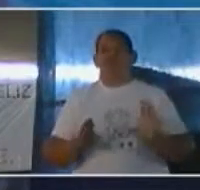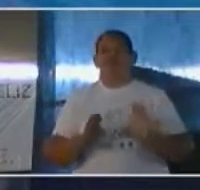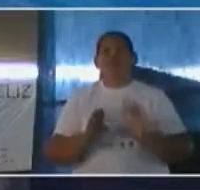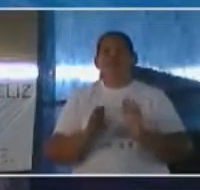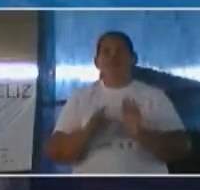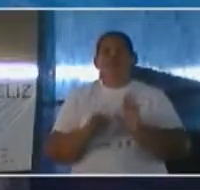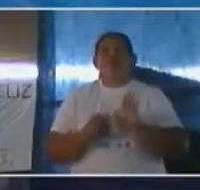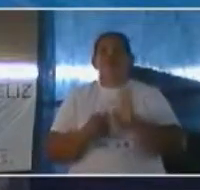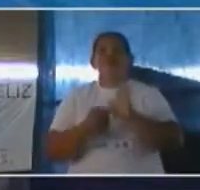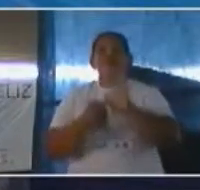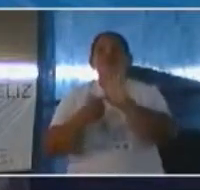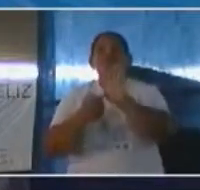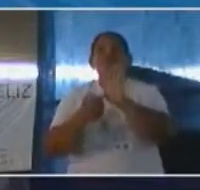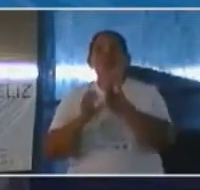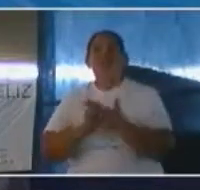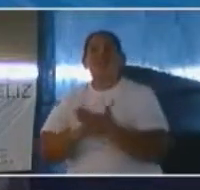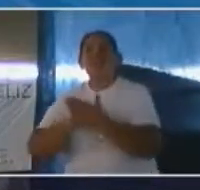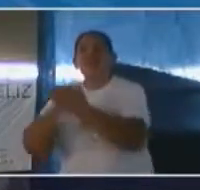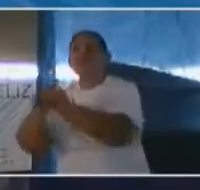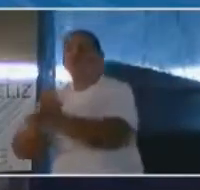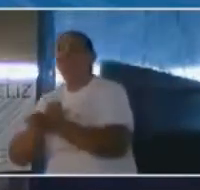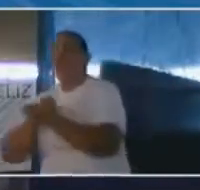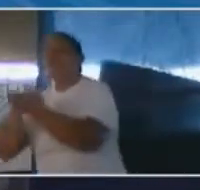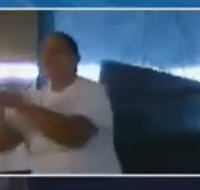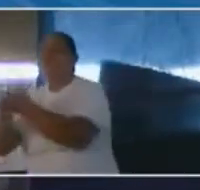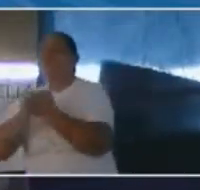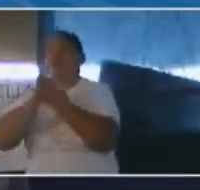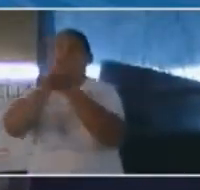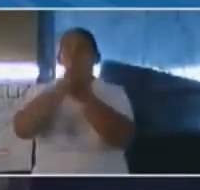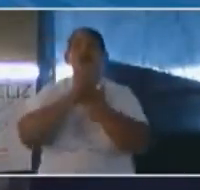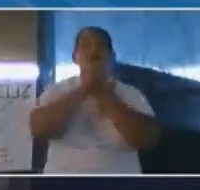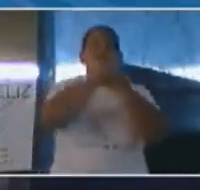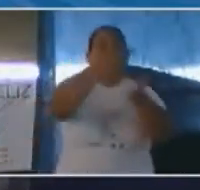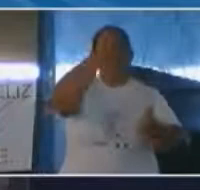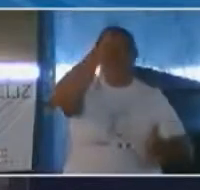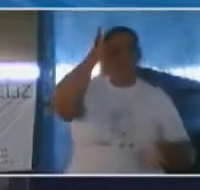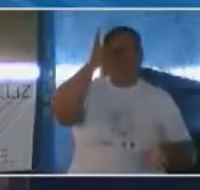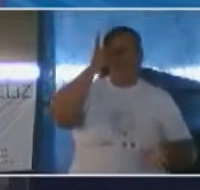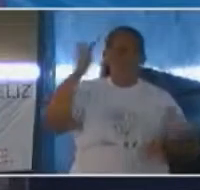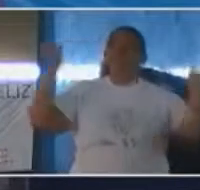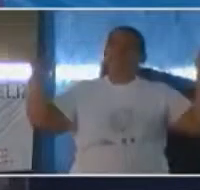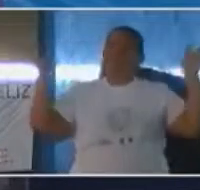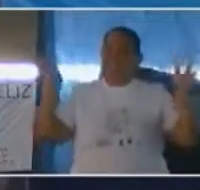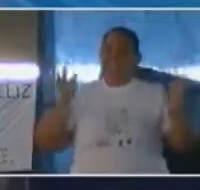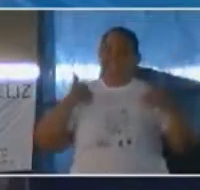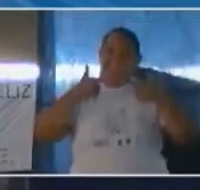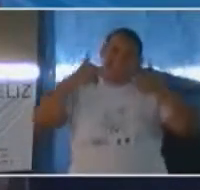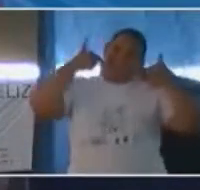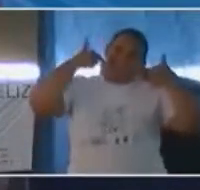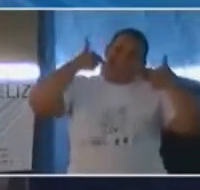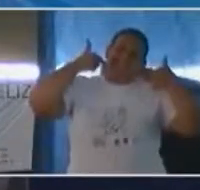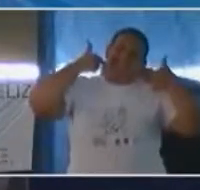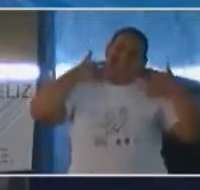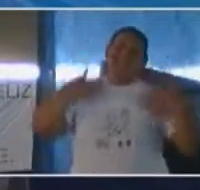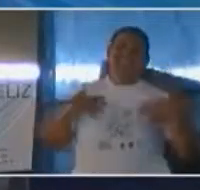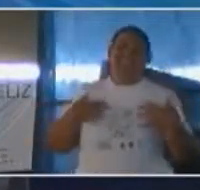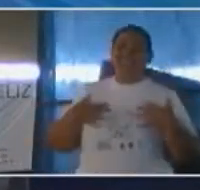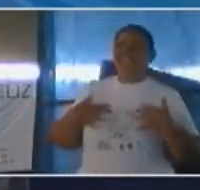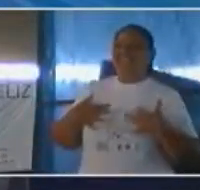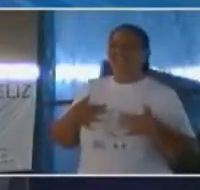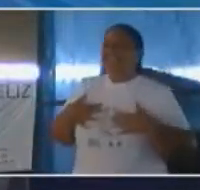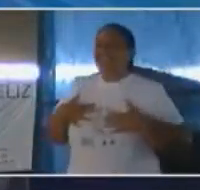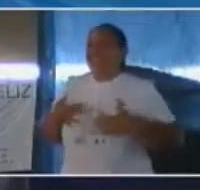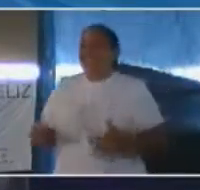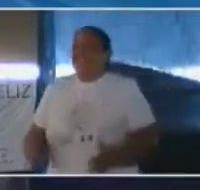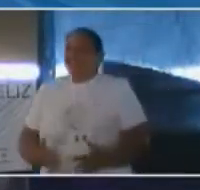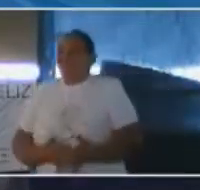para concluir que a juventude é uma fase de grandes mudanças. Vocês disseram isso aqui, as pessoas que me antecederam disseram